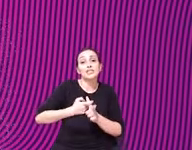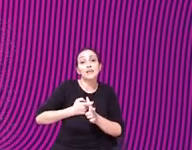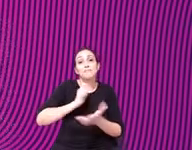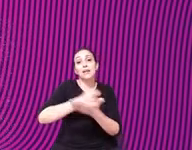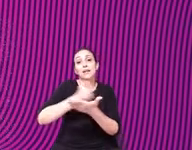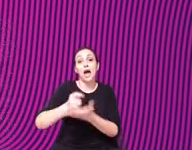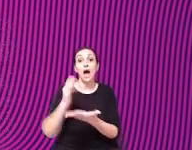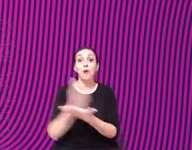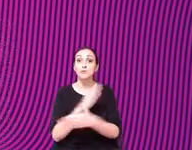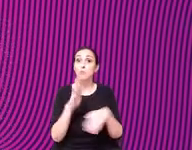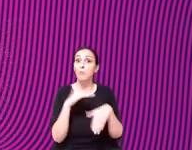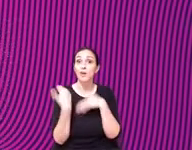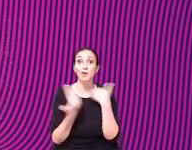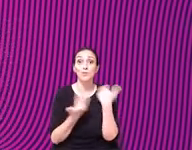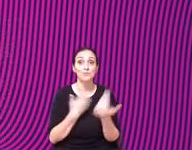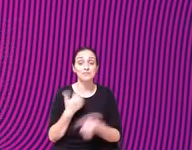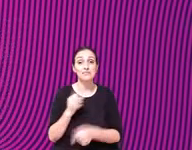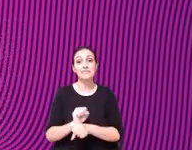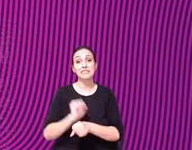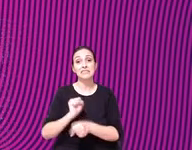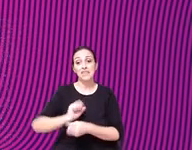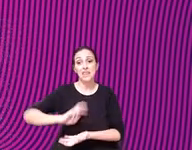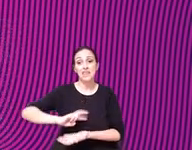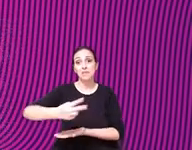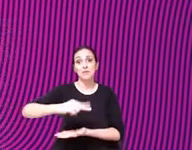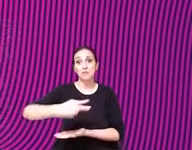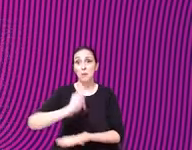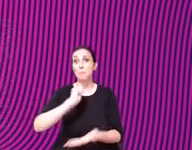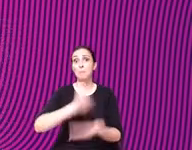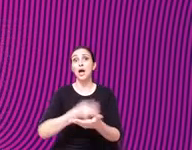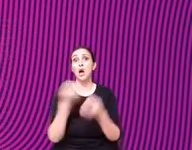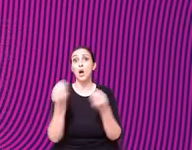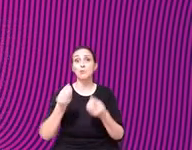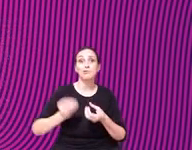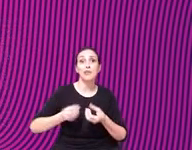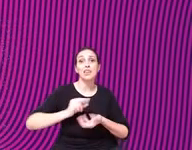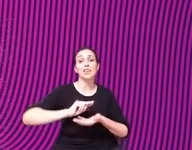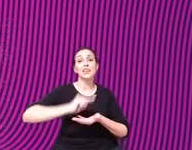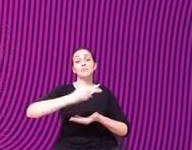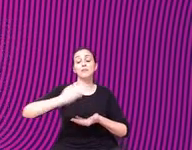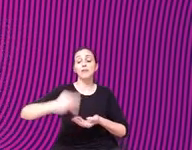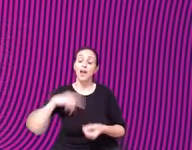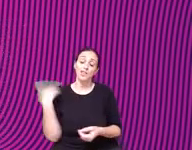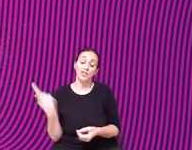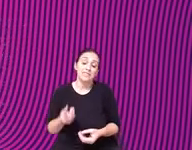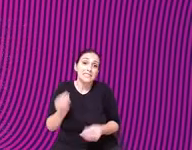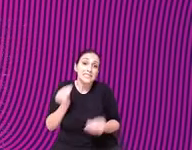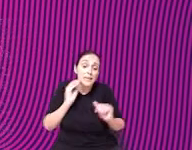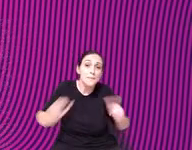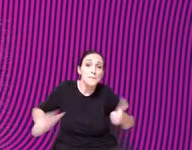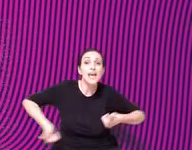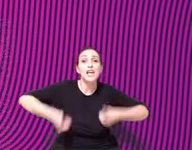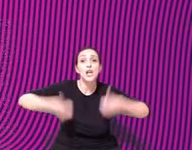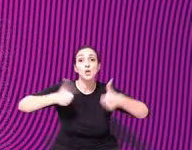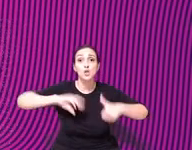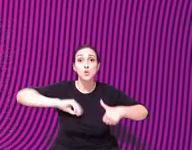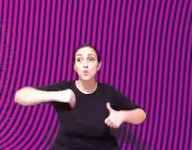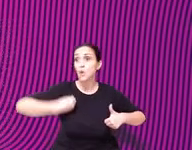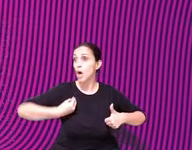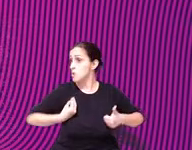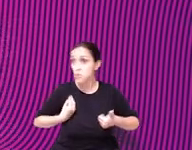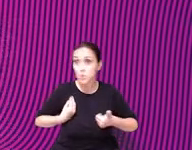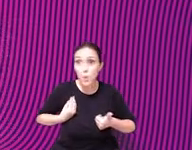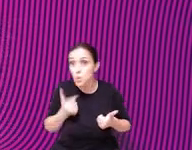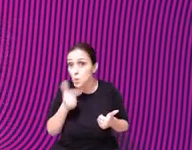que morreram aguardando não tem mais como pagar. Nós temos que fazer o melhor que nós podemos para os que sobreviveram a isso tudo,